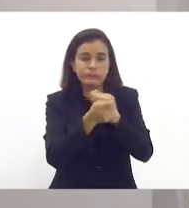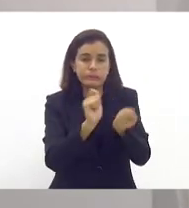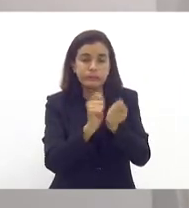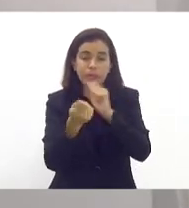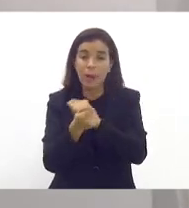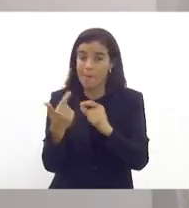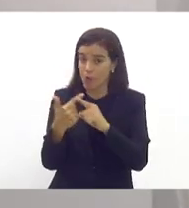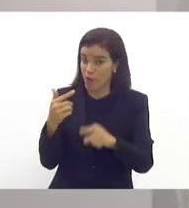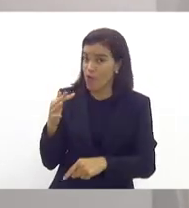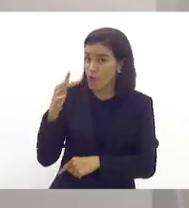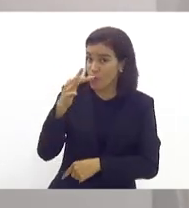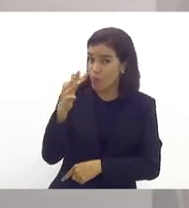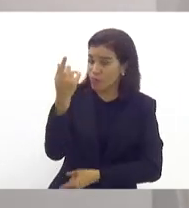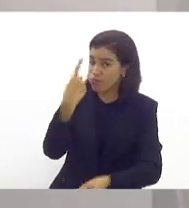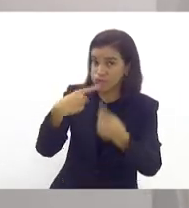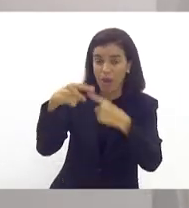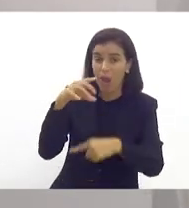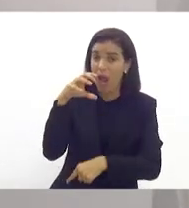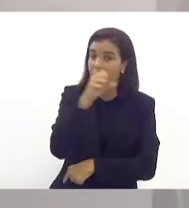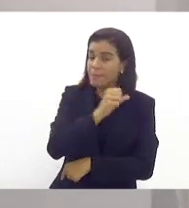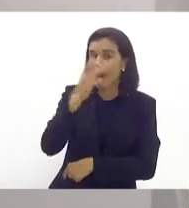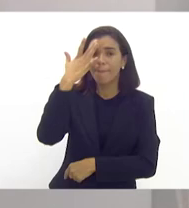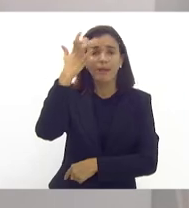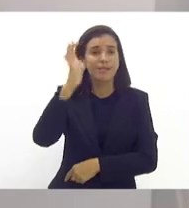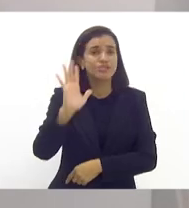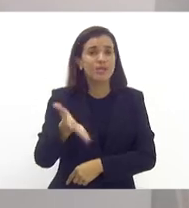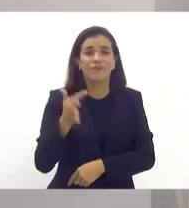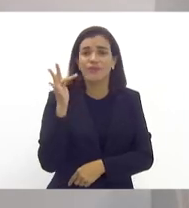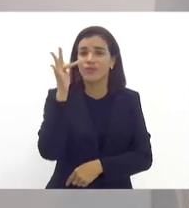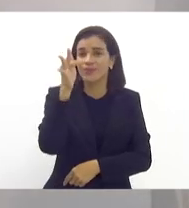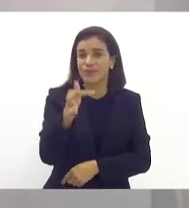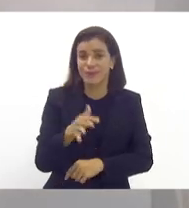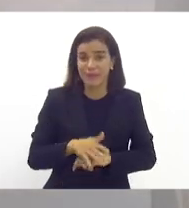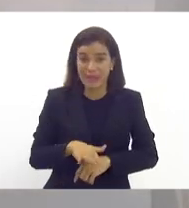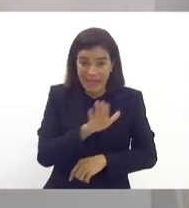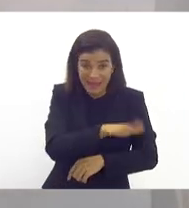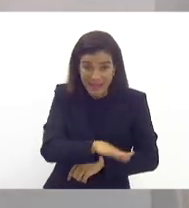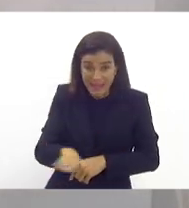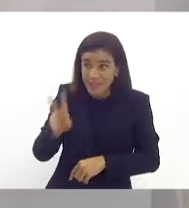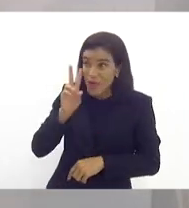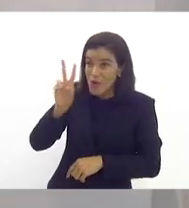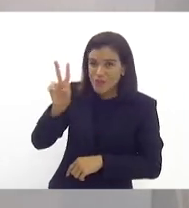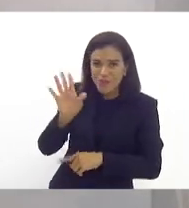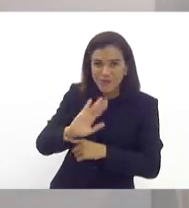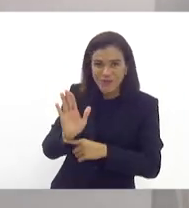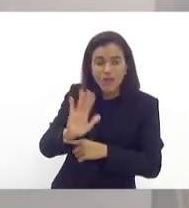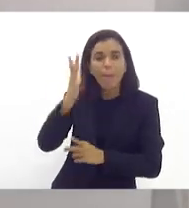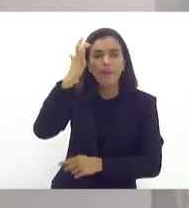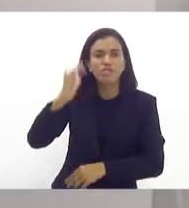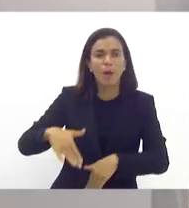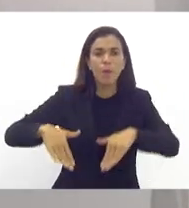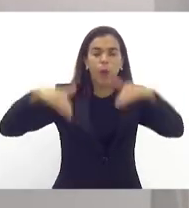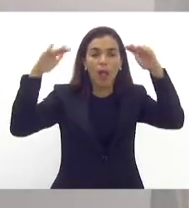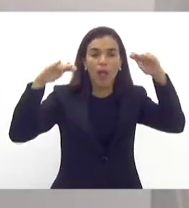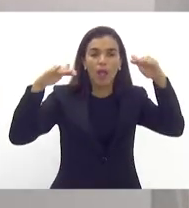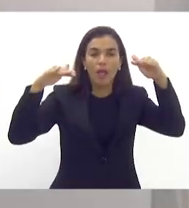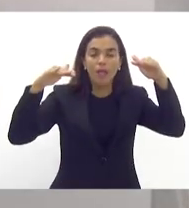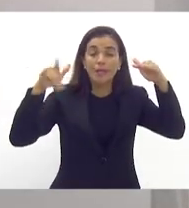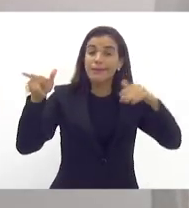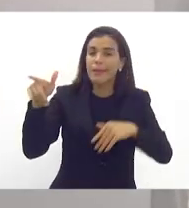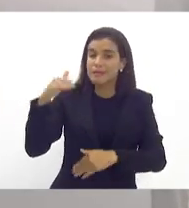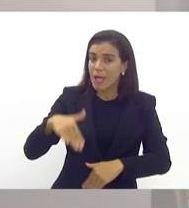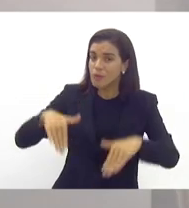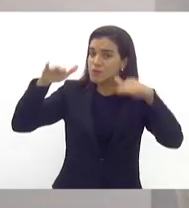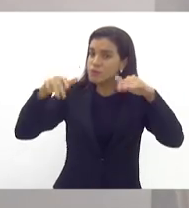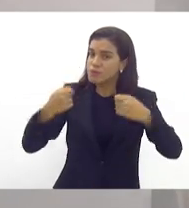chega e chega rápido é Amanhã Amanhã será o futuro essa criança que tava ali hoje no vido Amanhã será um adulto e esse adulto precisa estar